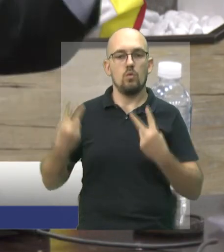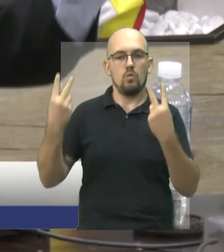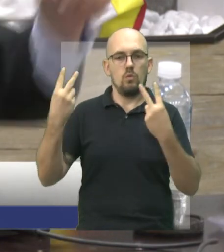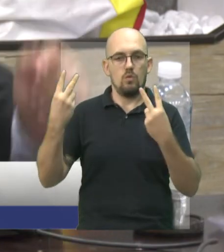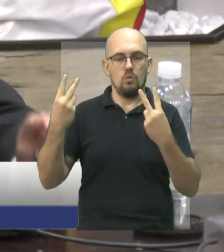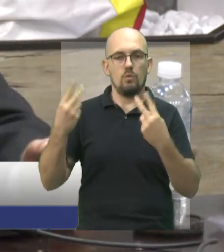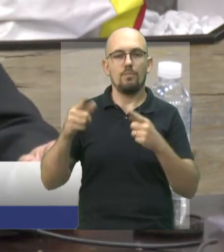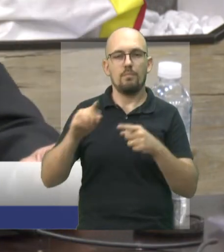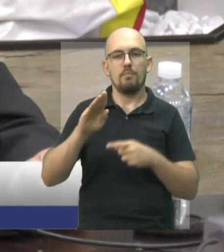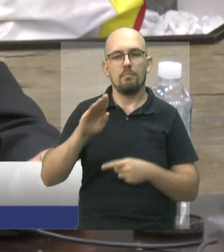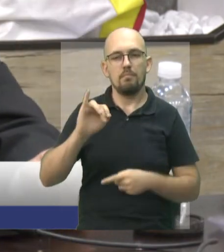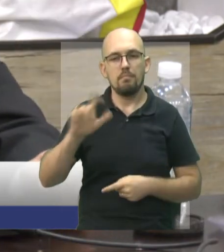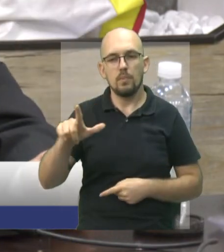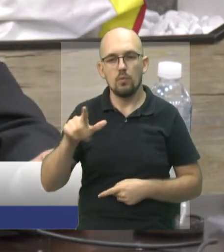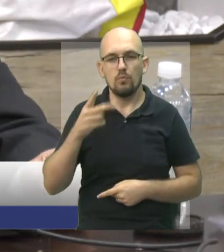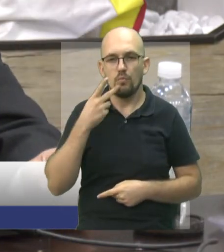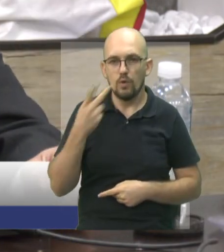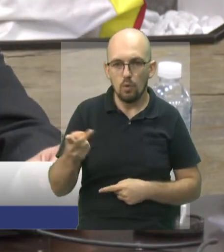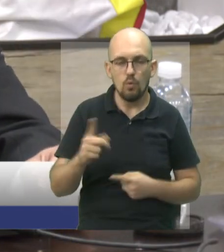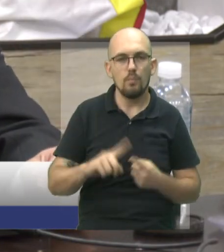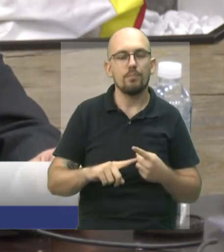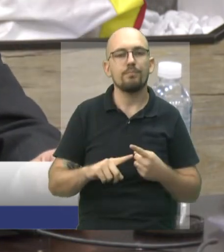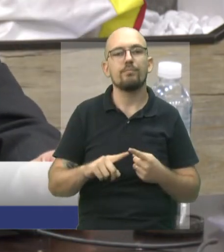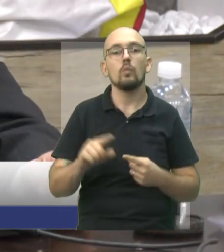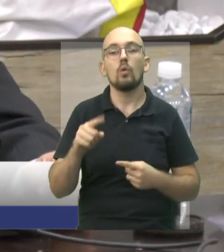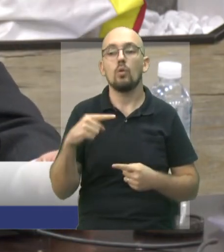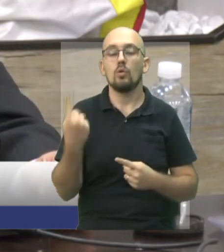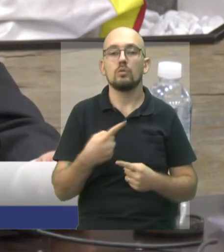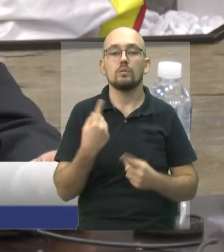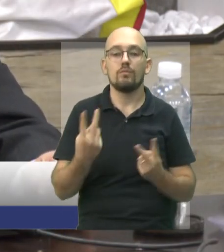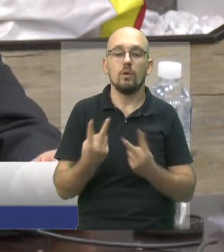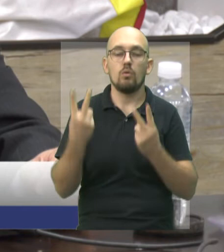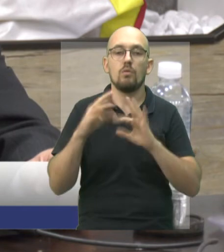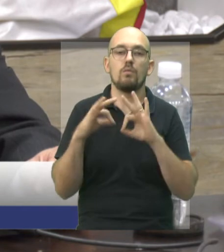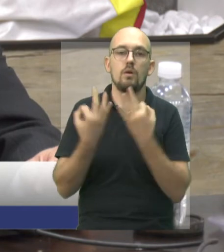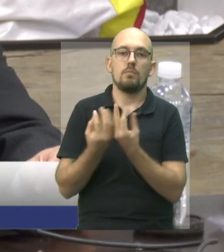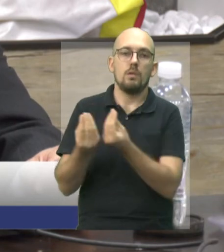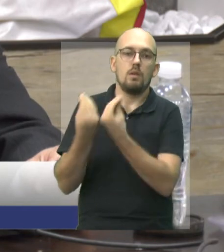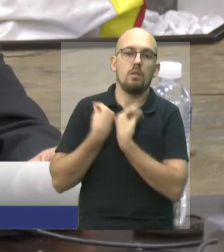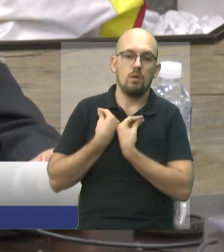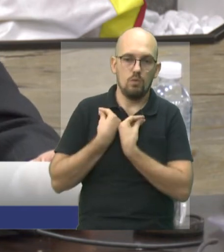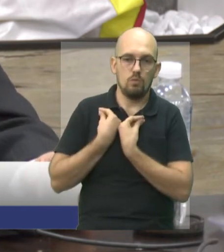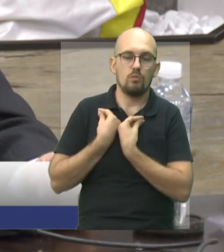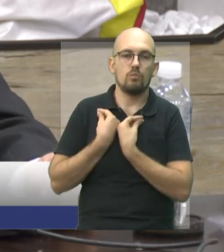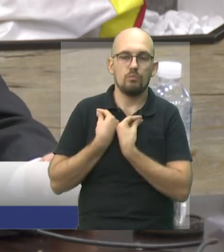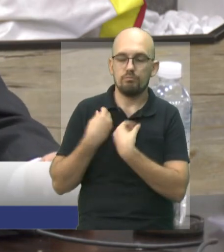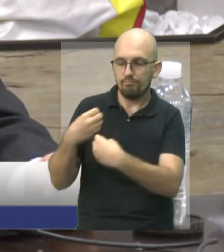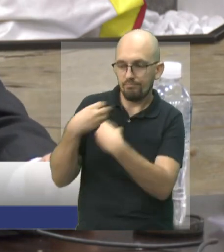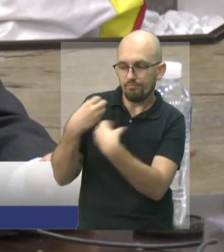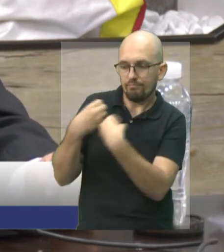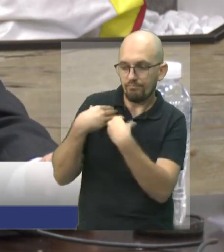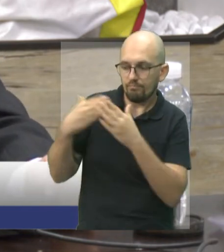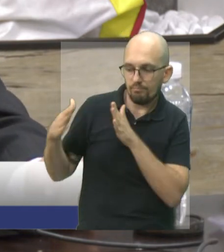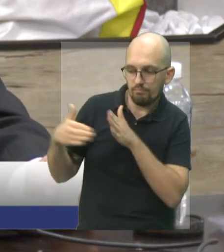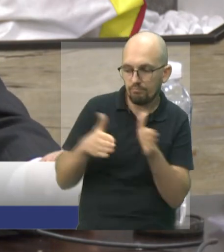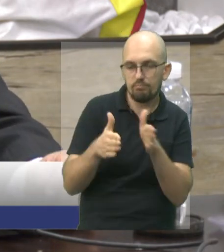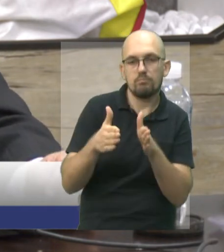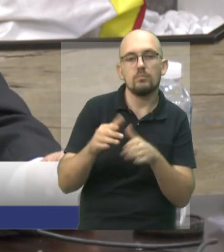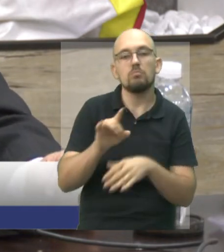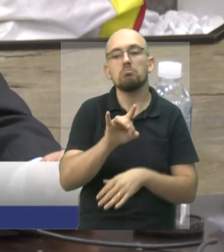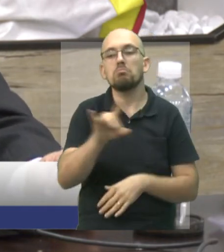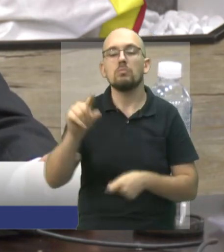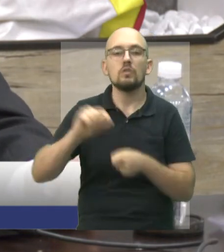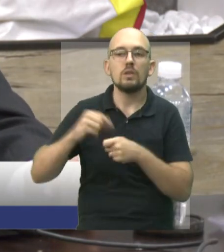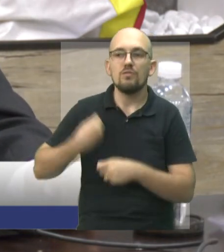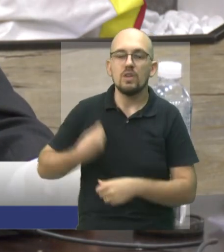o Bill falou, os valores que nós recebemos da nossa família e pelo que vocês foram na vida até